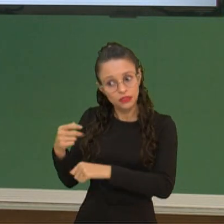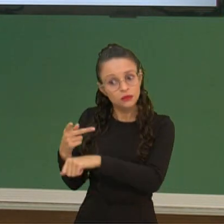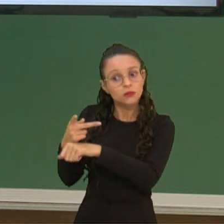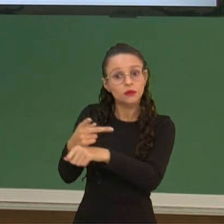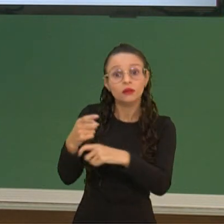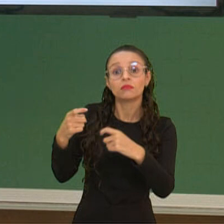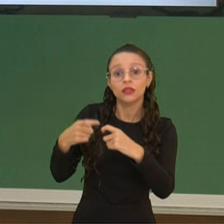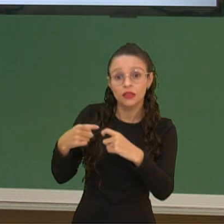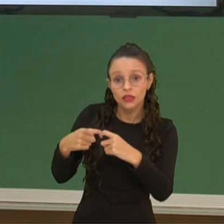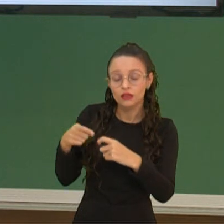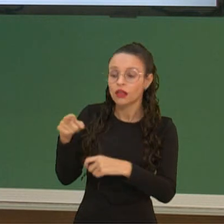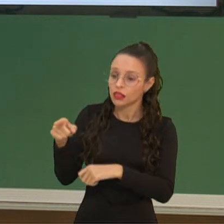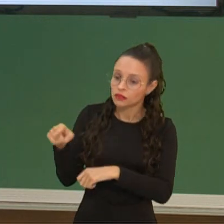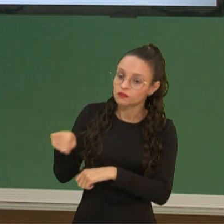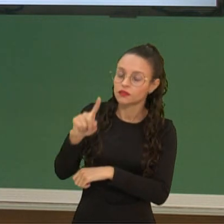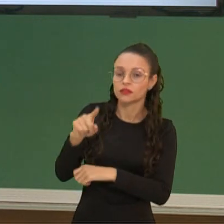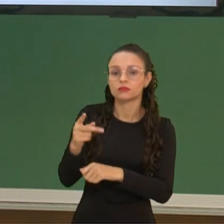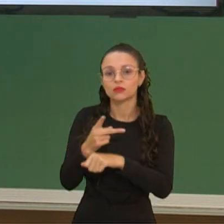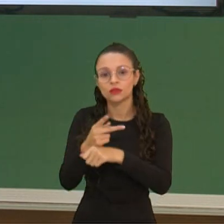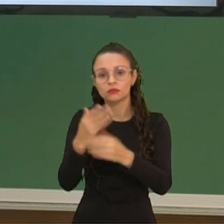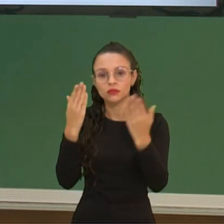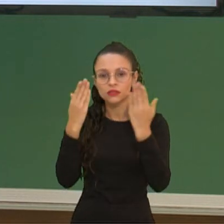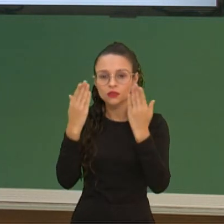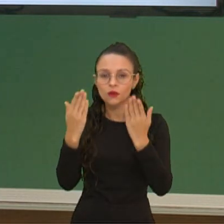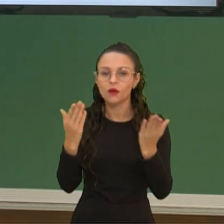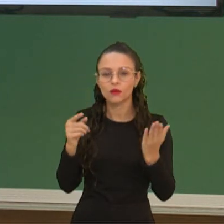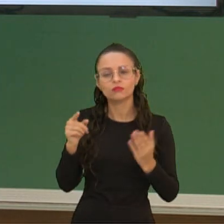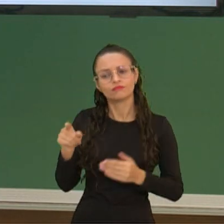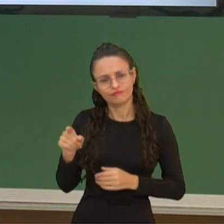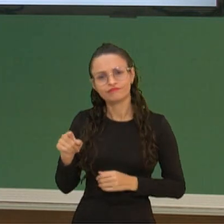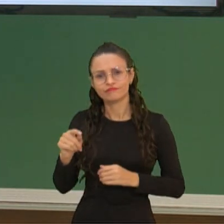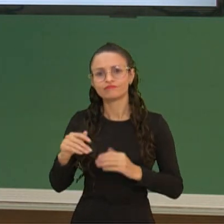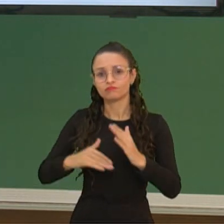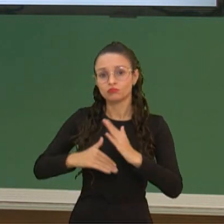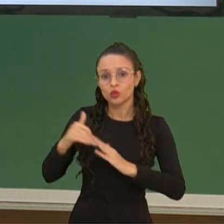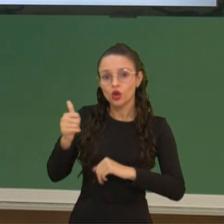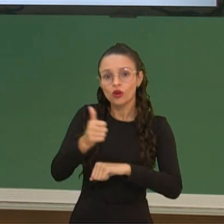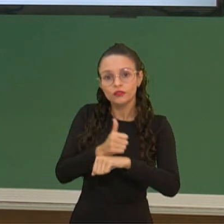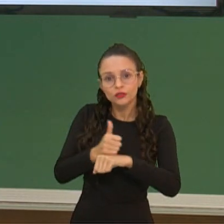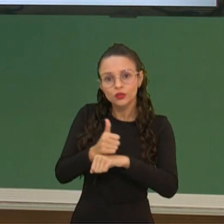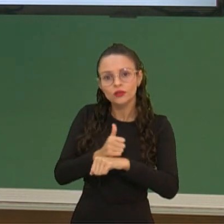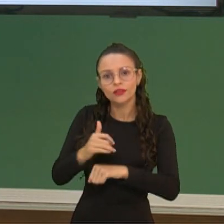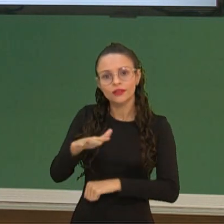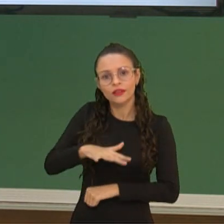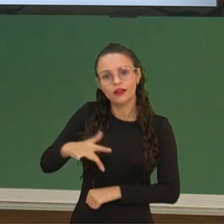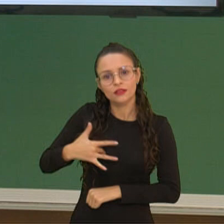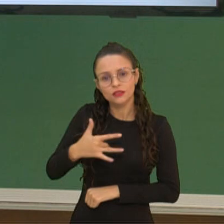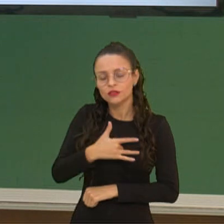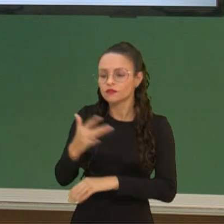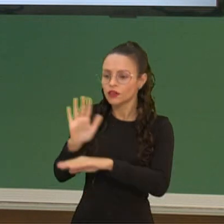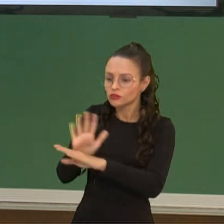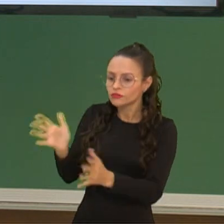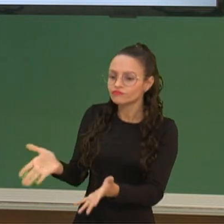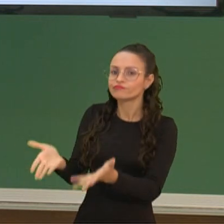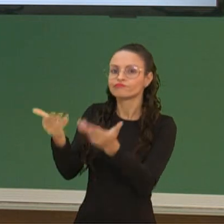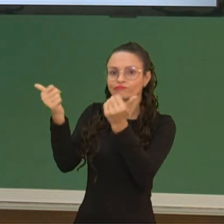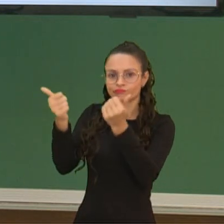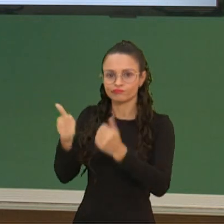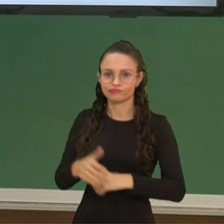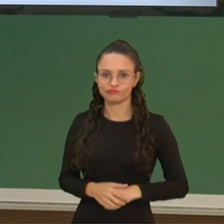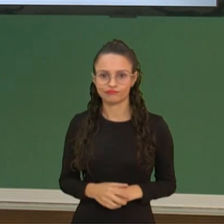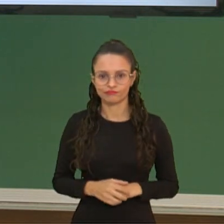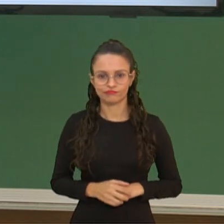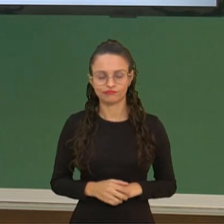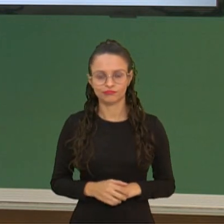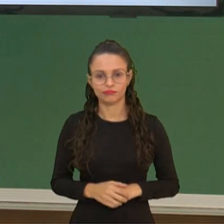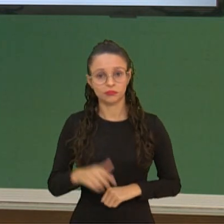médica né para que ela busca psicólogo são esses profissionais que vão conseguir ajudar ela sair dessa situação